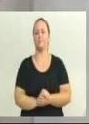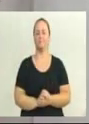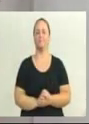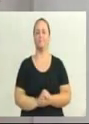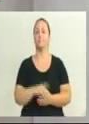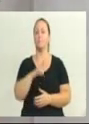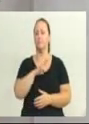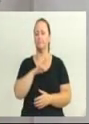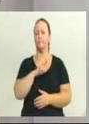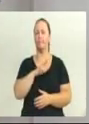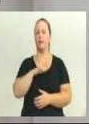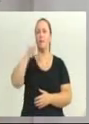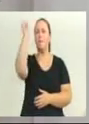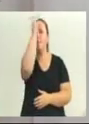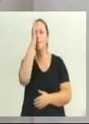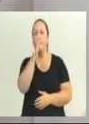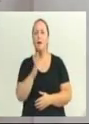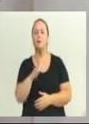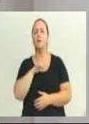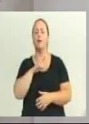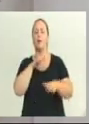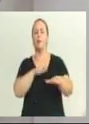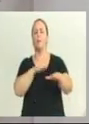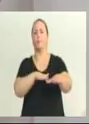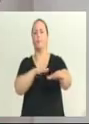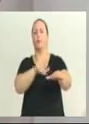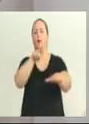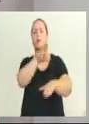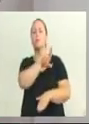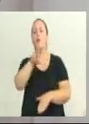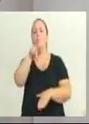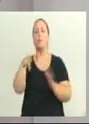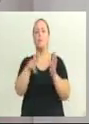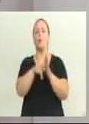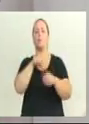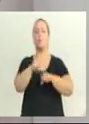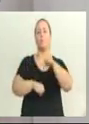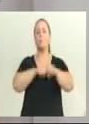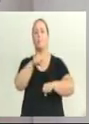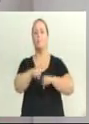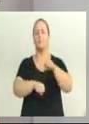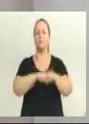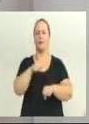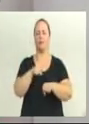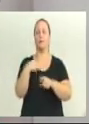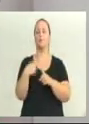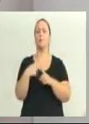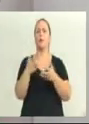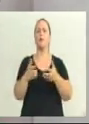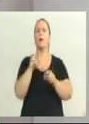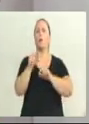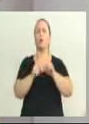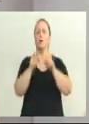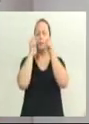Existe um movimento nacional chamado Bicicletada, que é um movimento de despertar, vereador César,